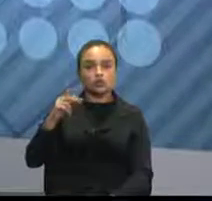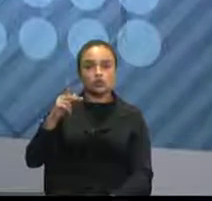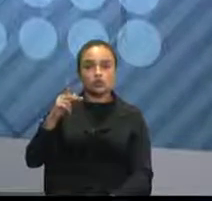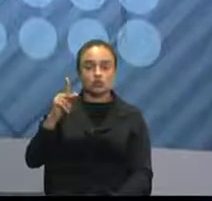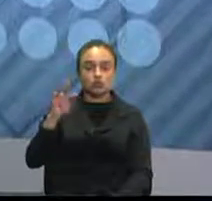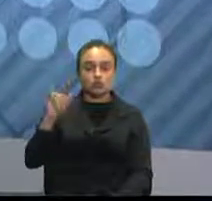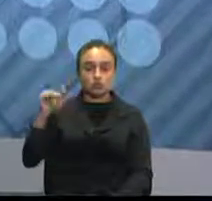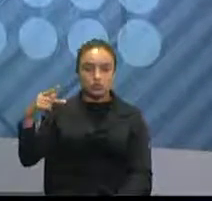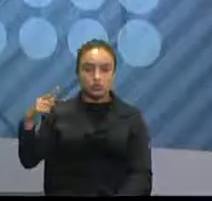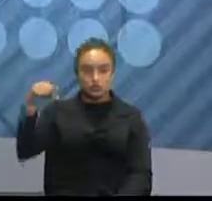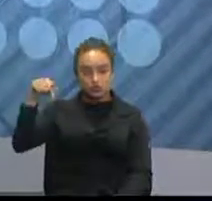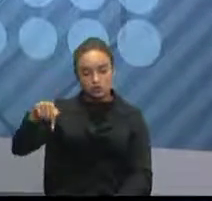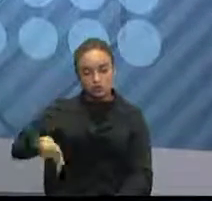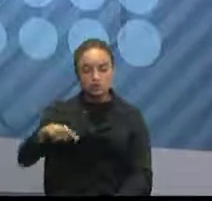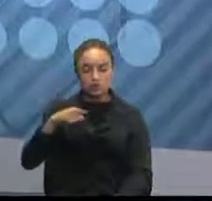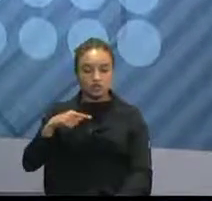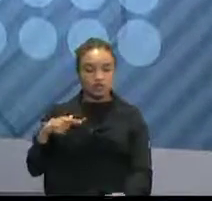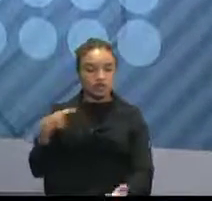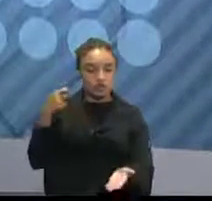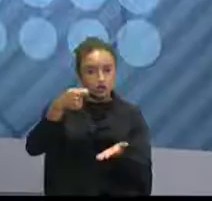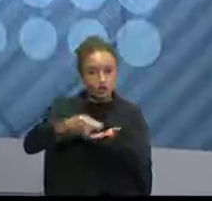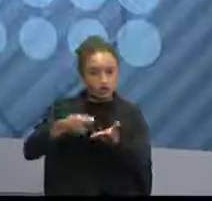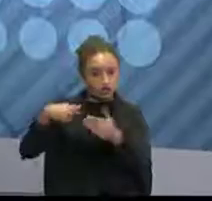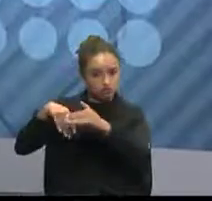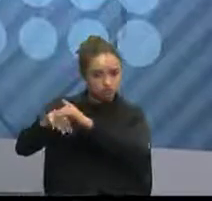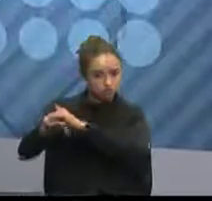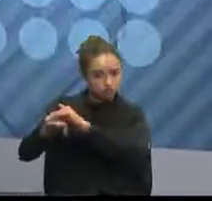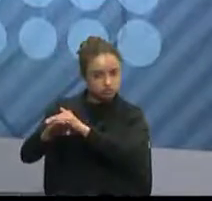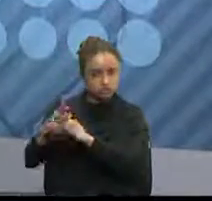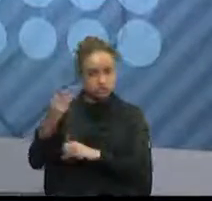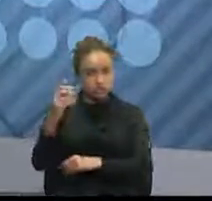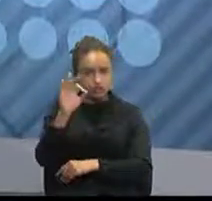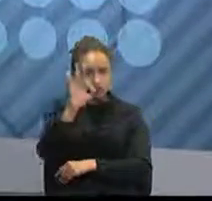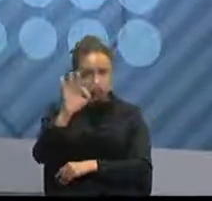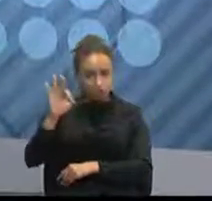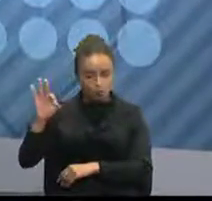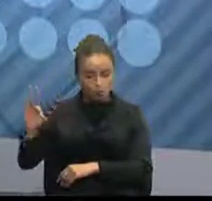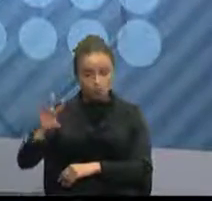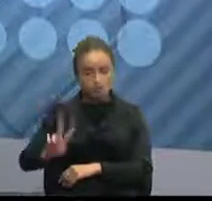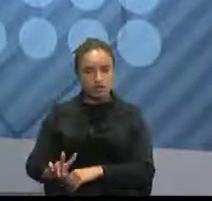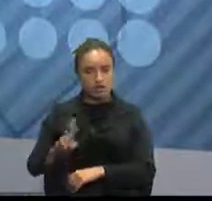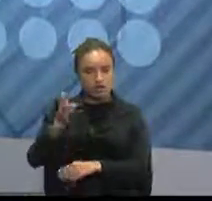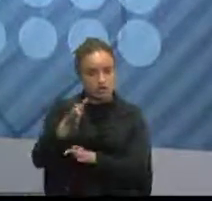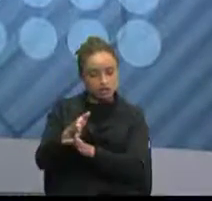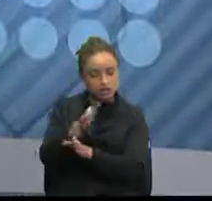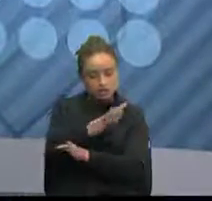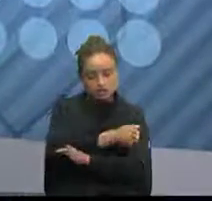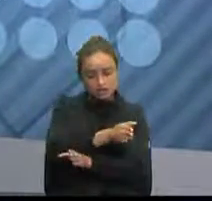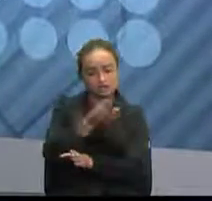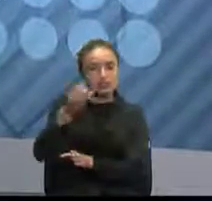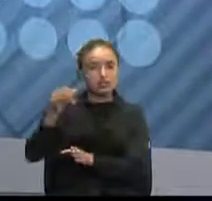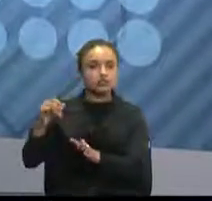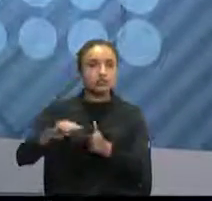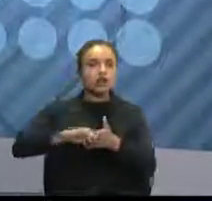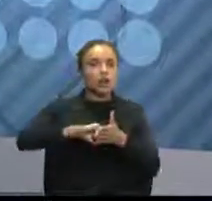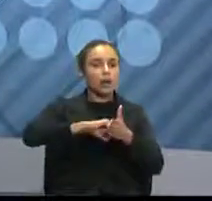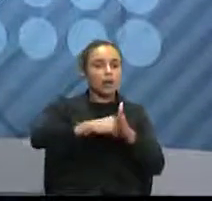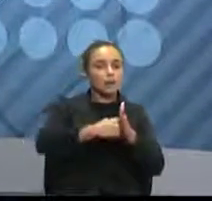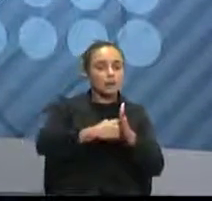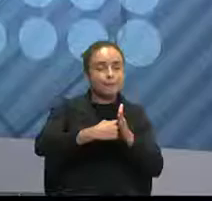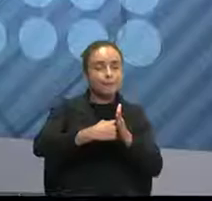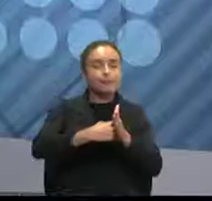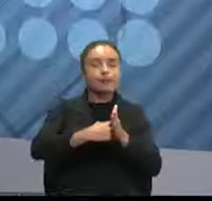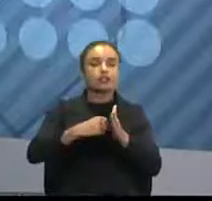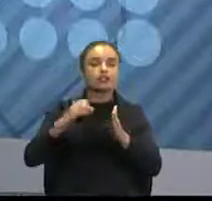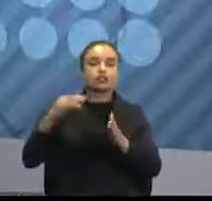cento do valor para te mostrar que eu realmente quero fazer o negócio todo mais de garantia essa margem garantia fica bloqueada a cetip